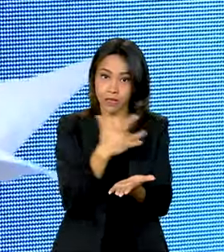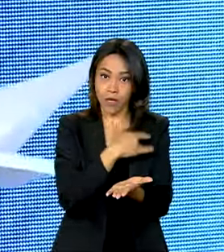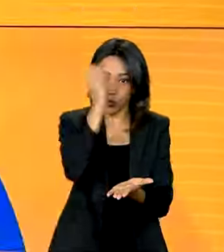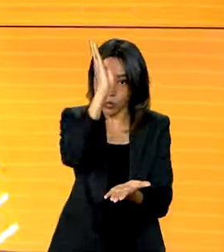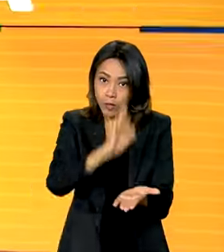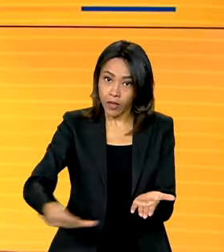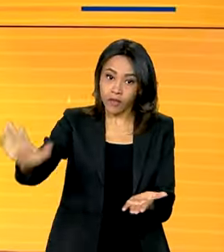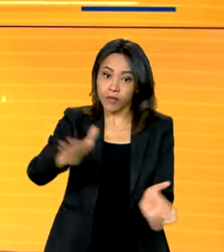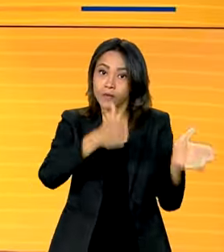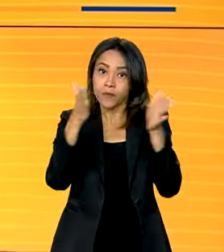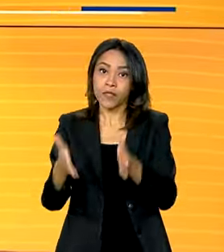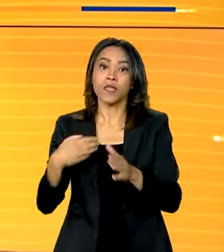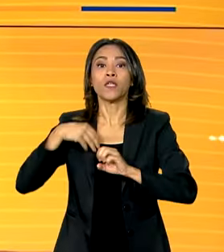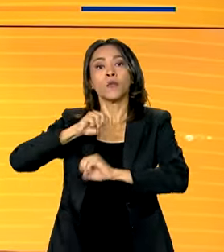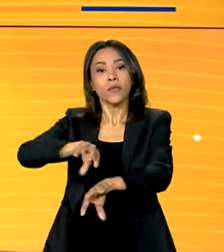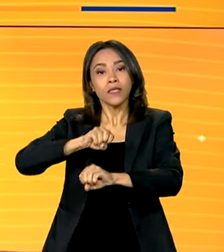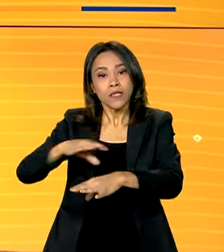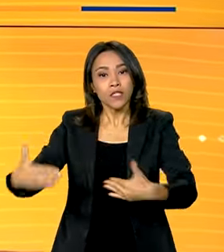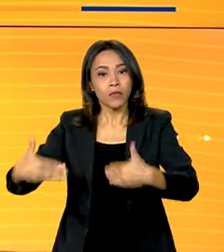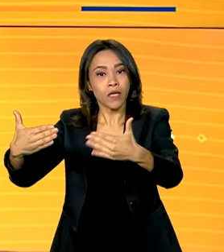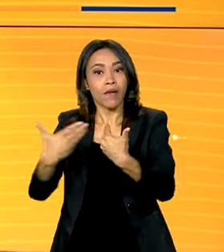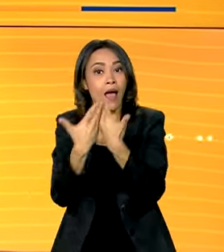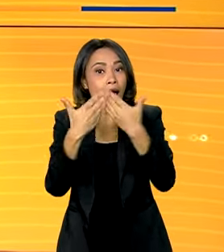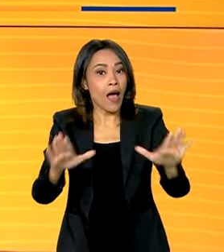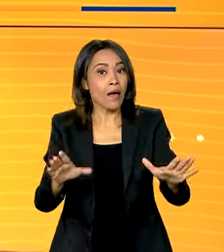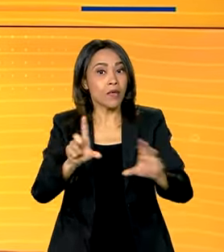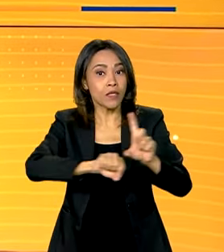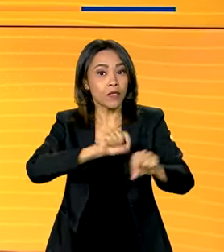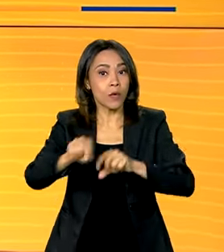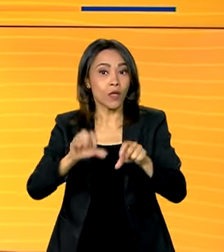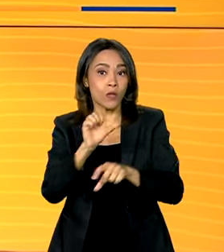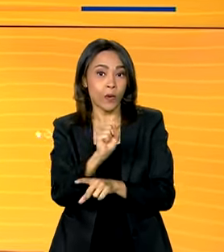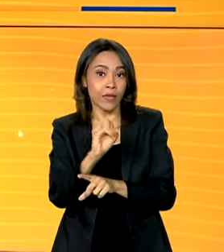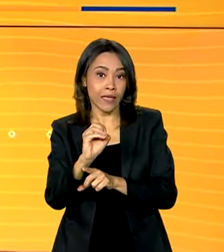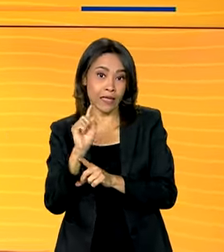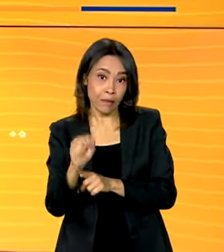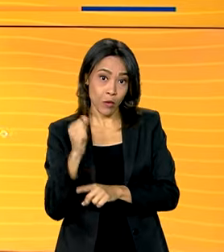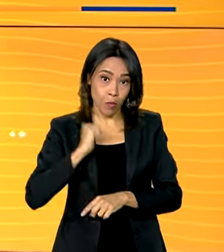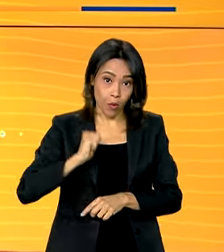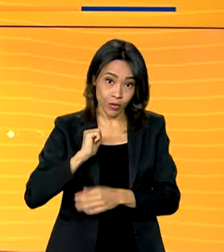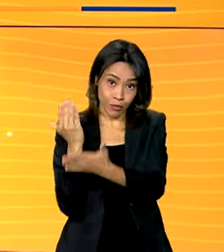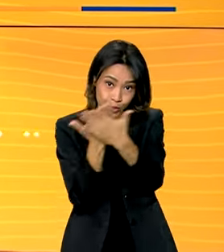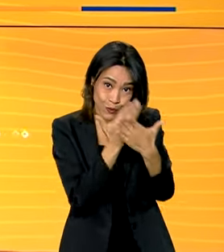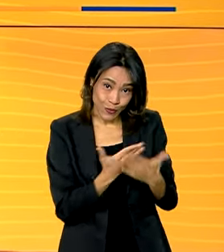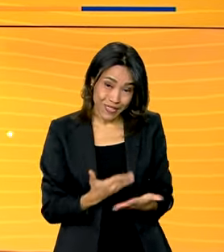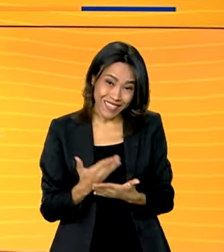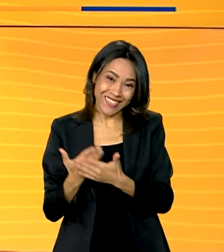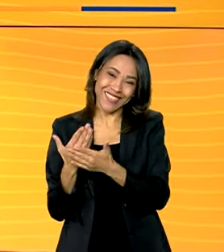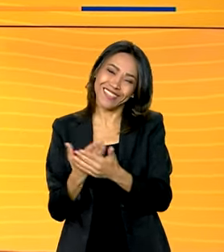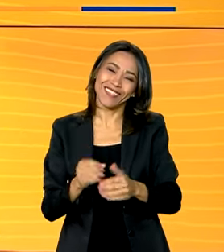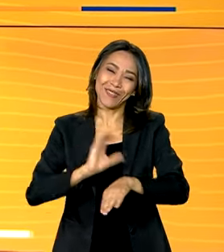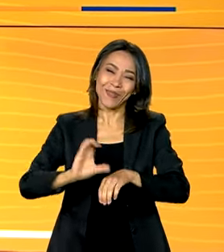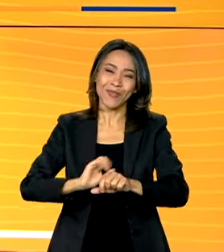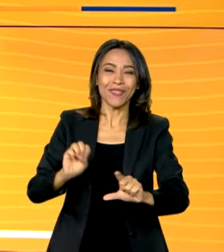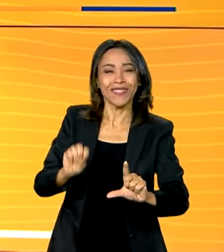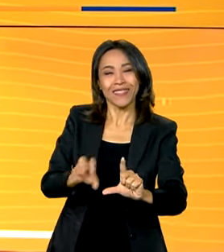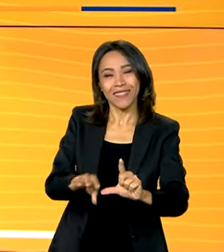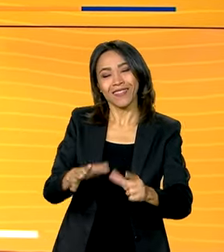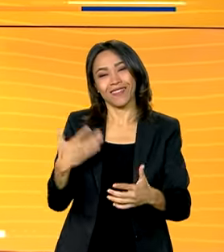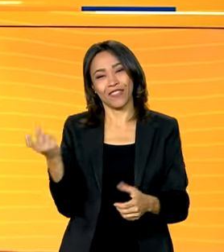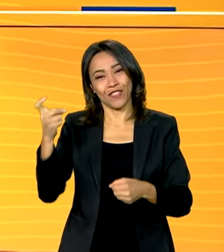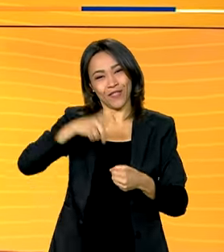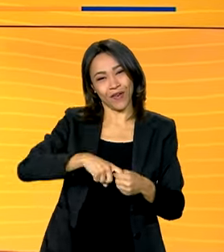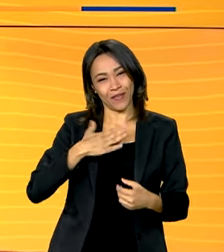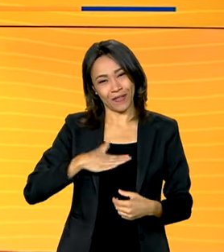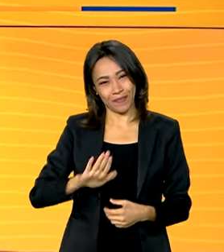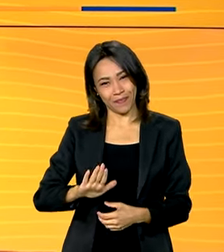E o Ministério da Educação abre seleção de 80 mil bolsas para estudantes de cursos de licenciatura. A gente volta